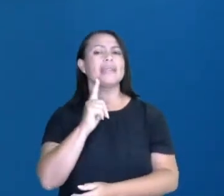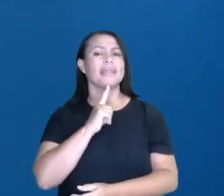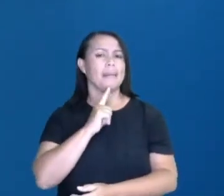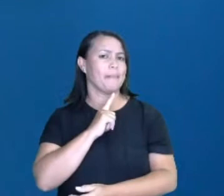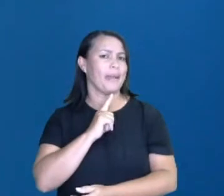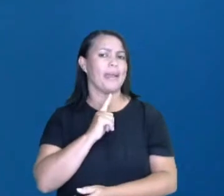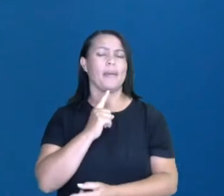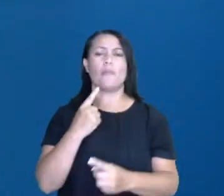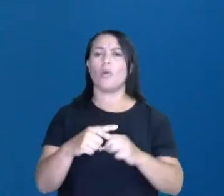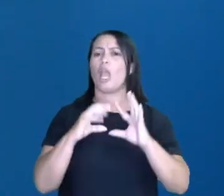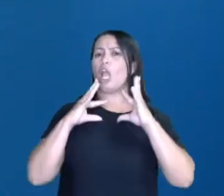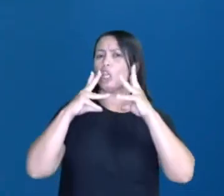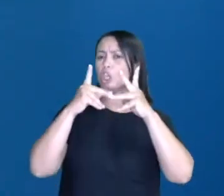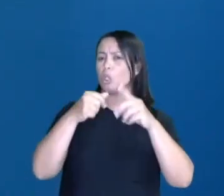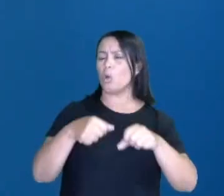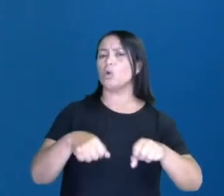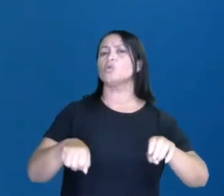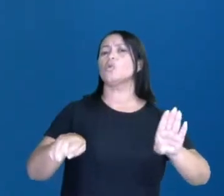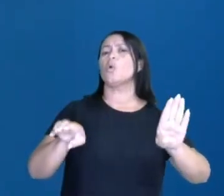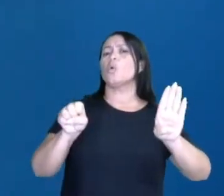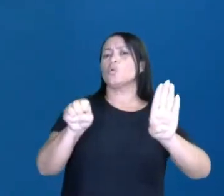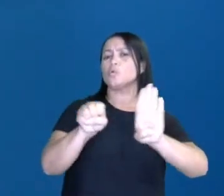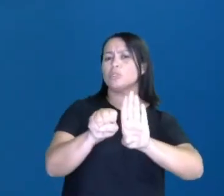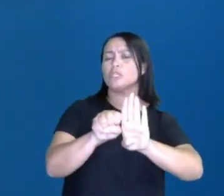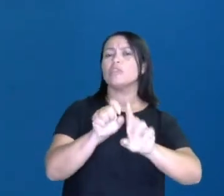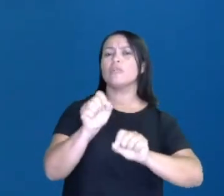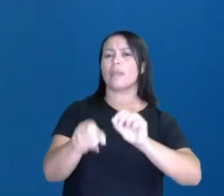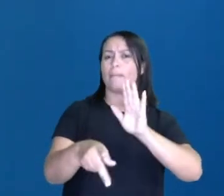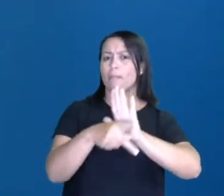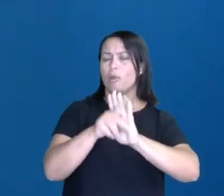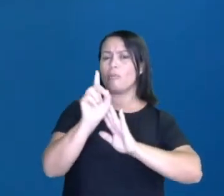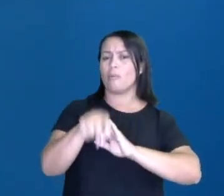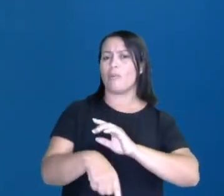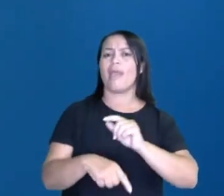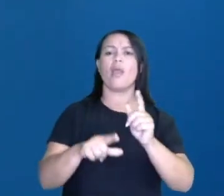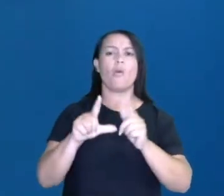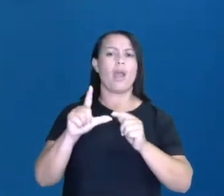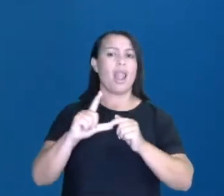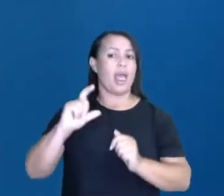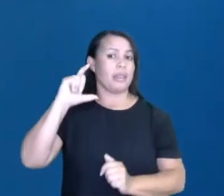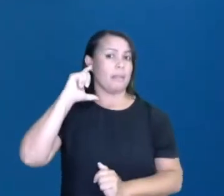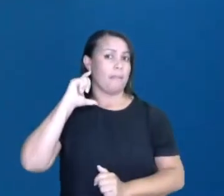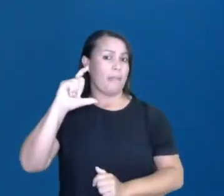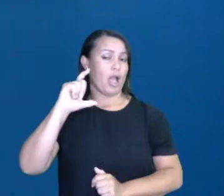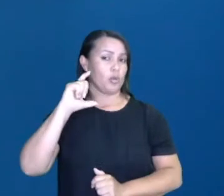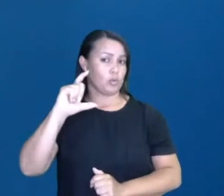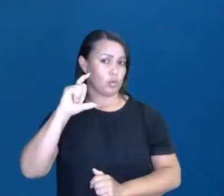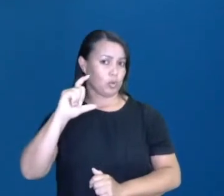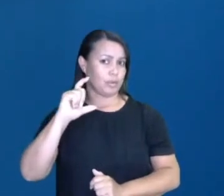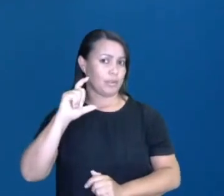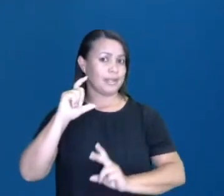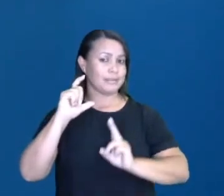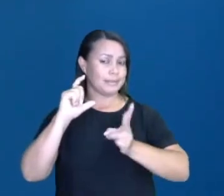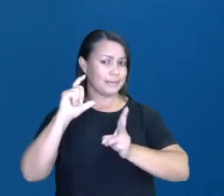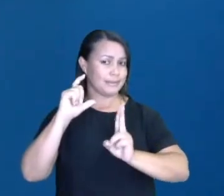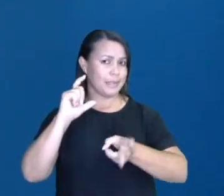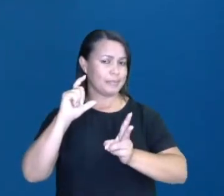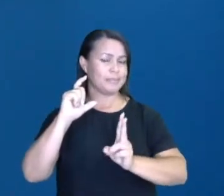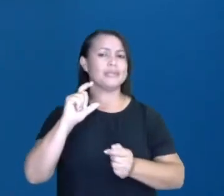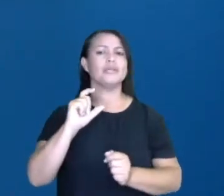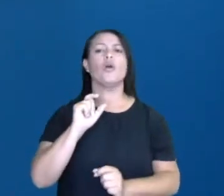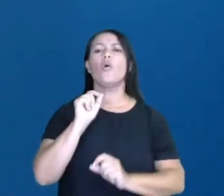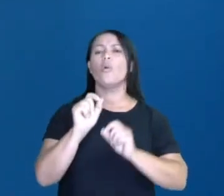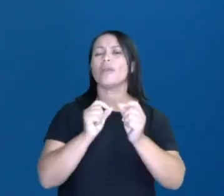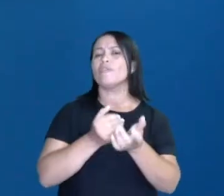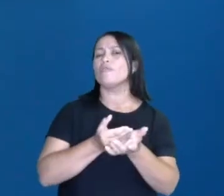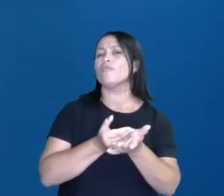todo substantivo próprio é grafado com a letra maiúscula, correto, gente?